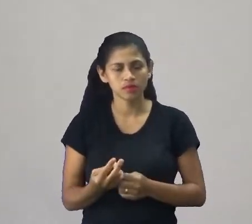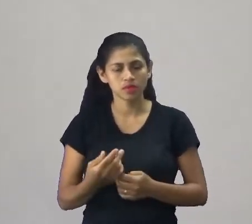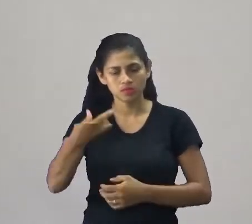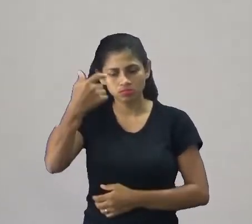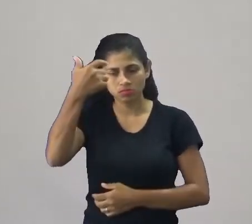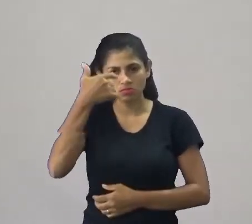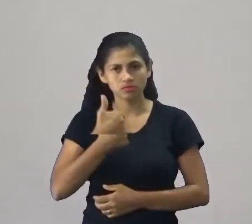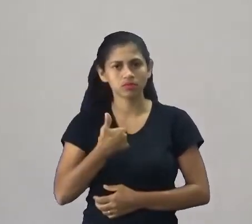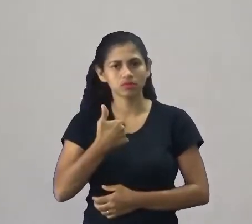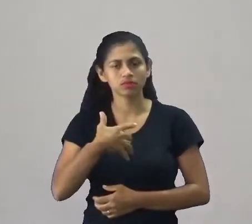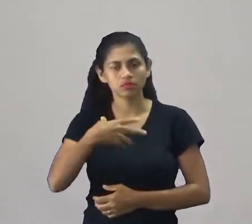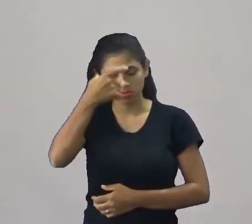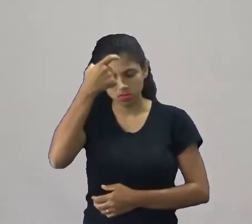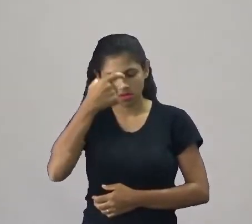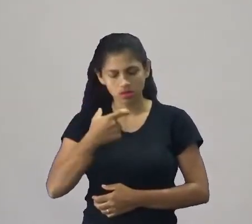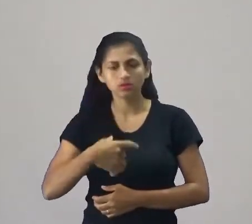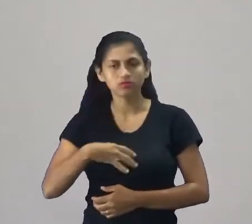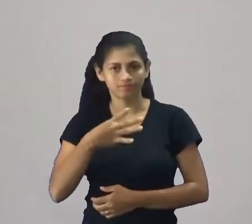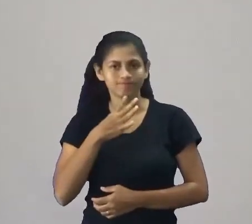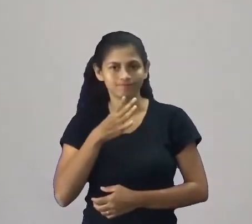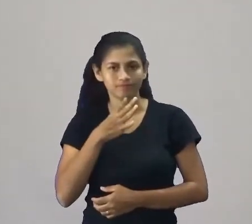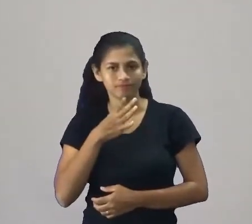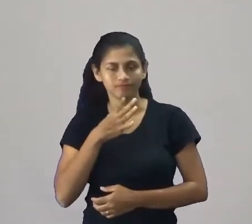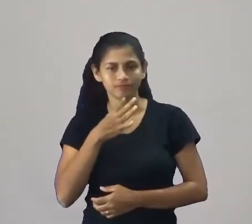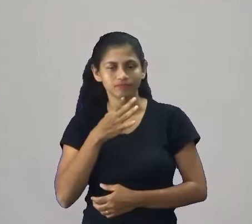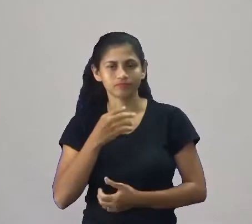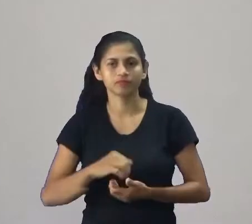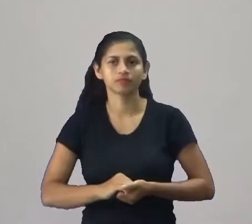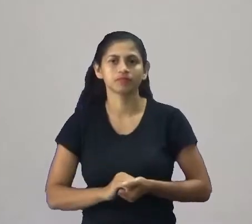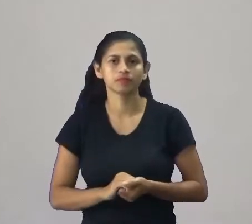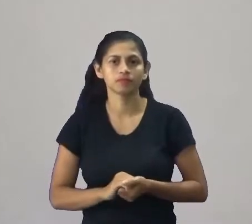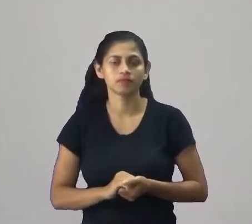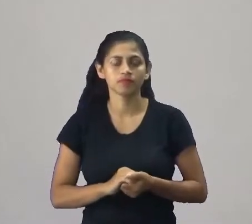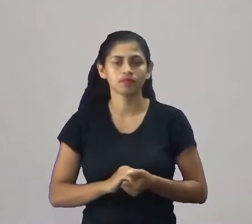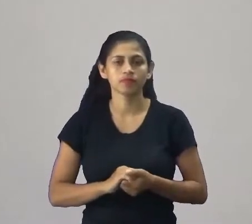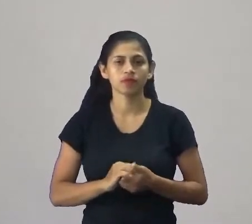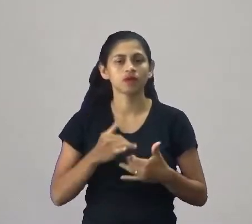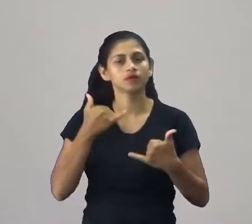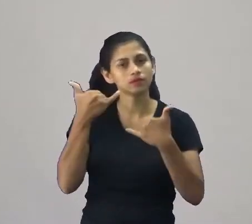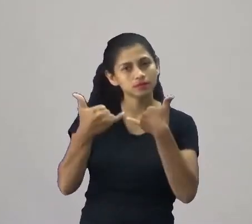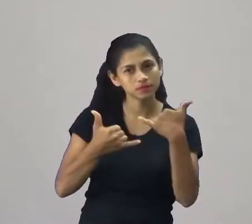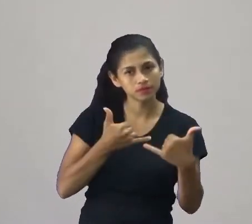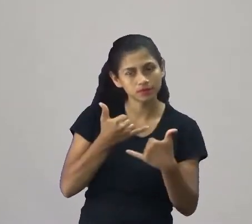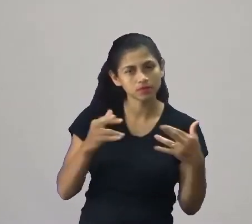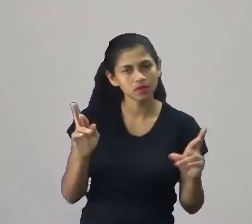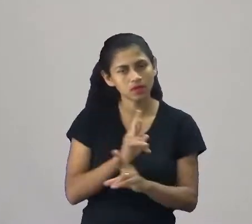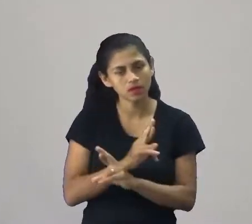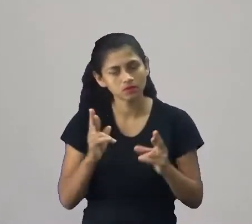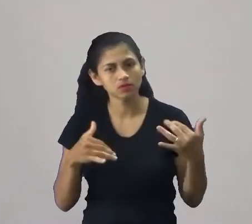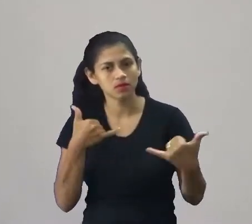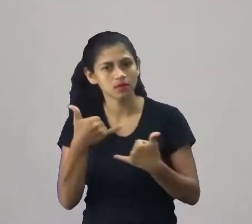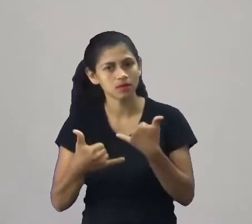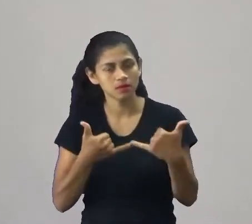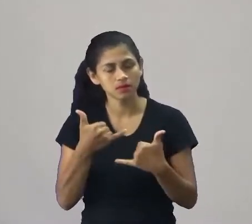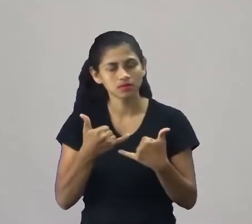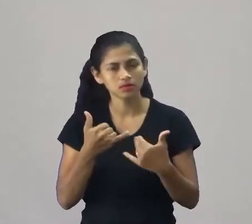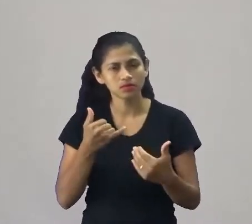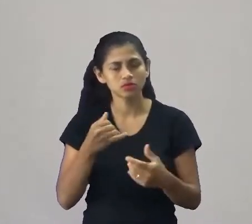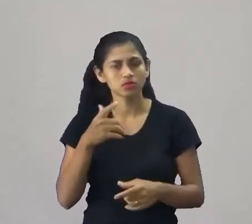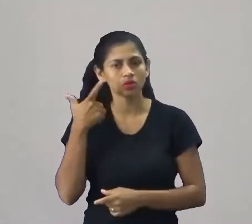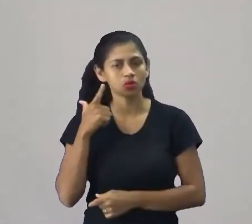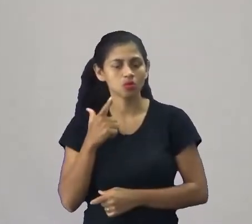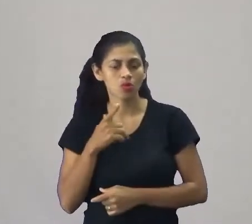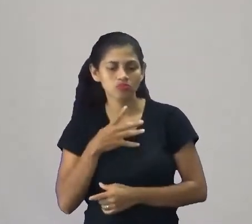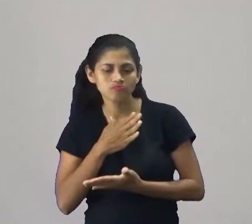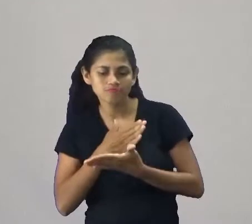reconhecer. Então, a identidade vai para esse viés de reconhecimento. E por meio das brincadeiras a gente começa a identificar